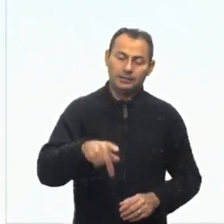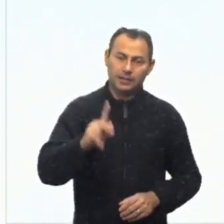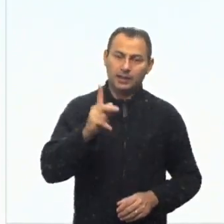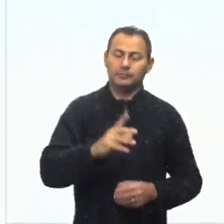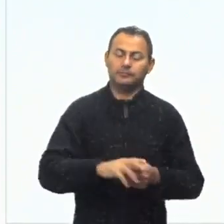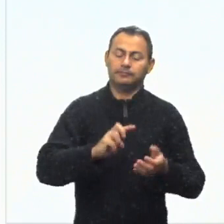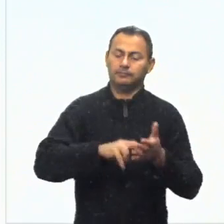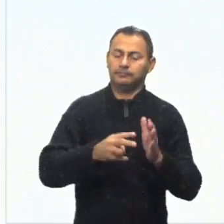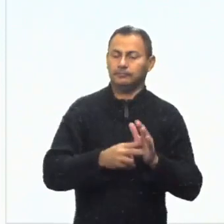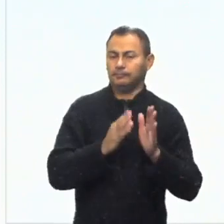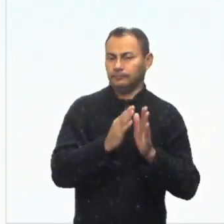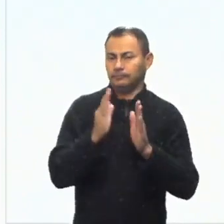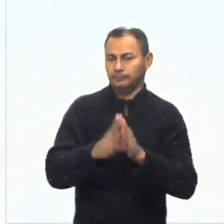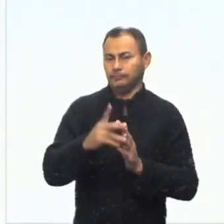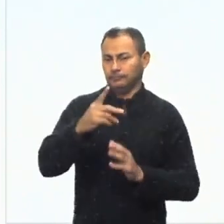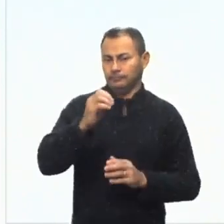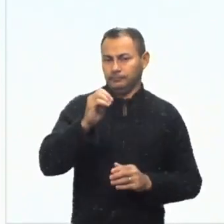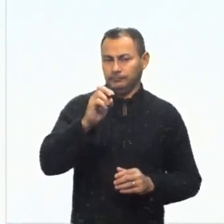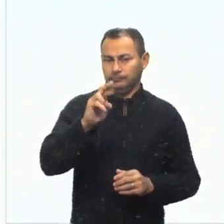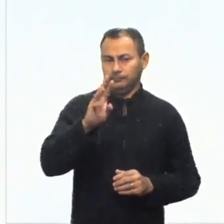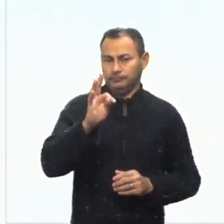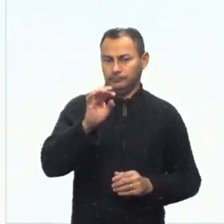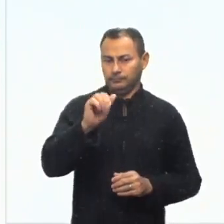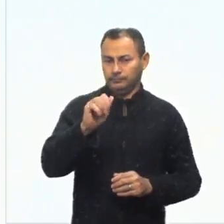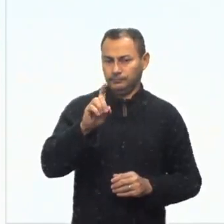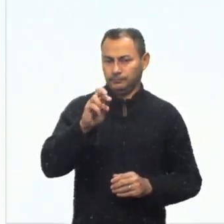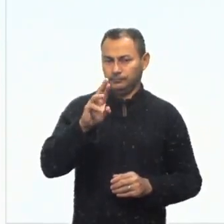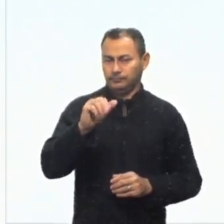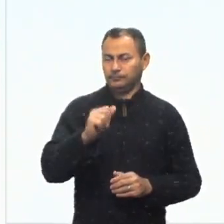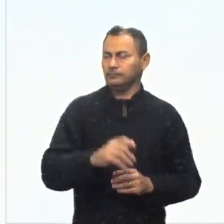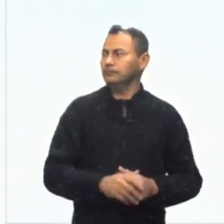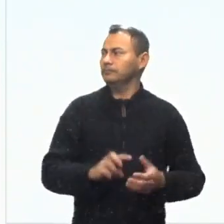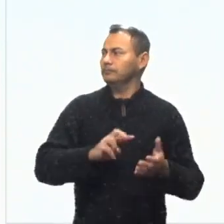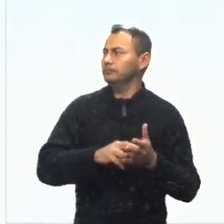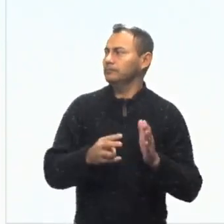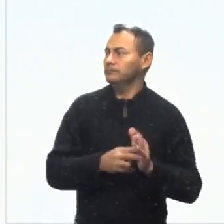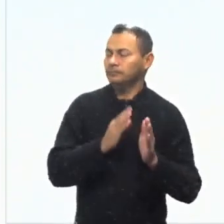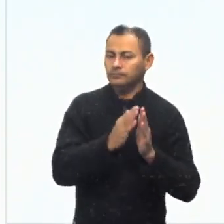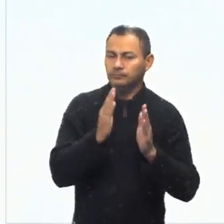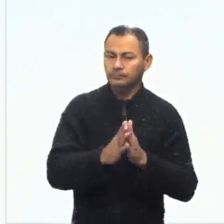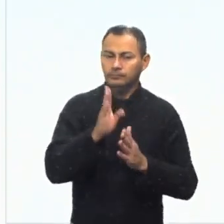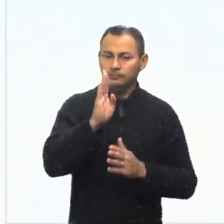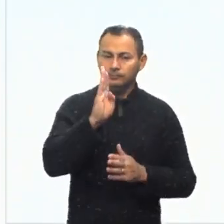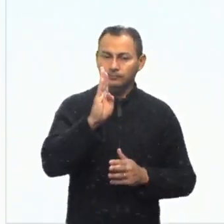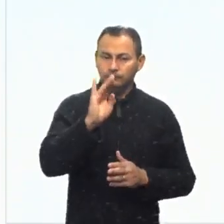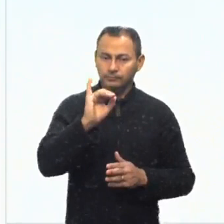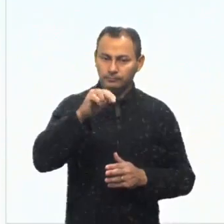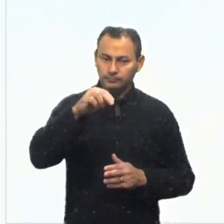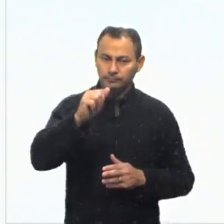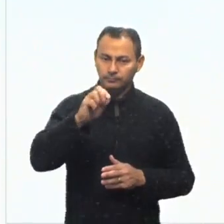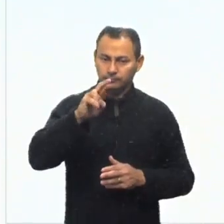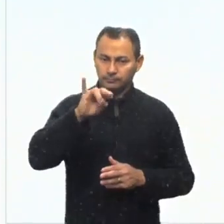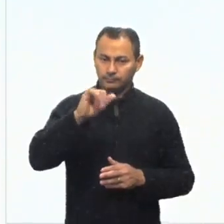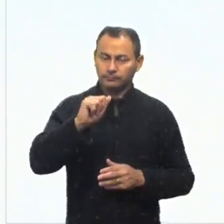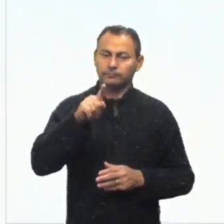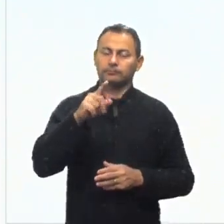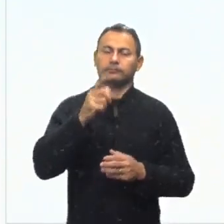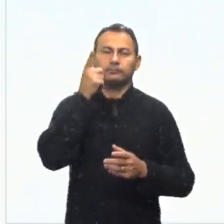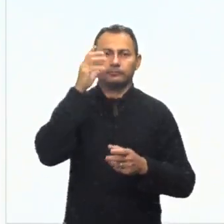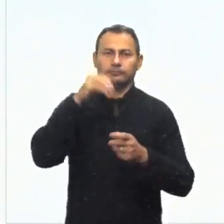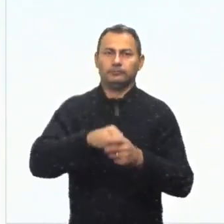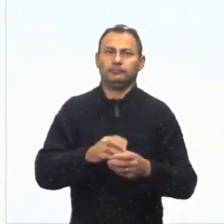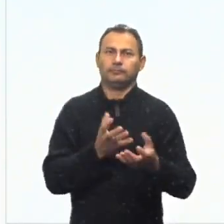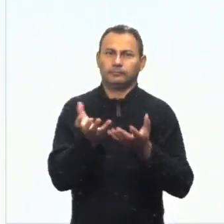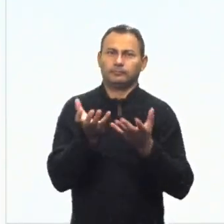vai definir a frequência da portadora, vai definir a sequência binária. Digamos, você vai poder colocar a frequência